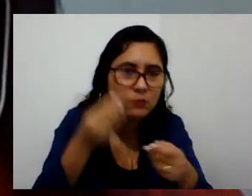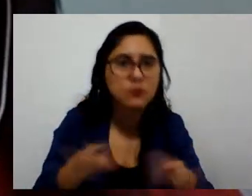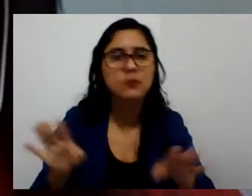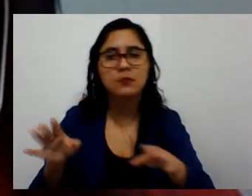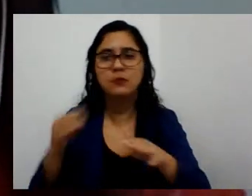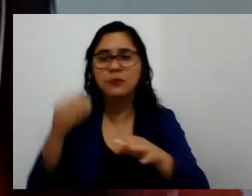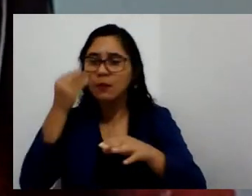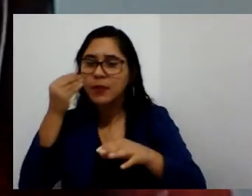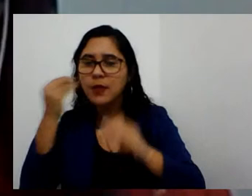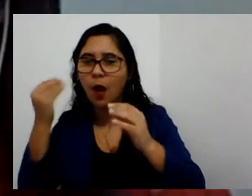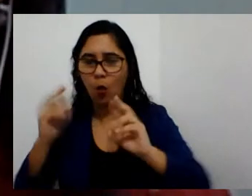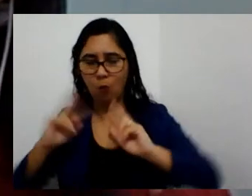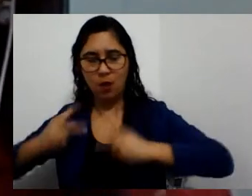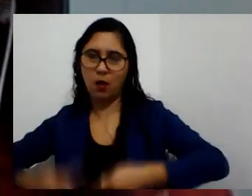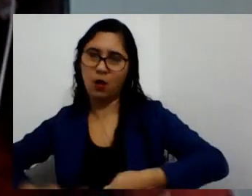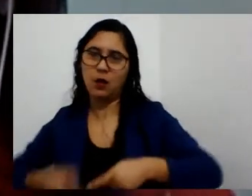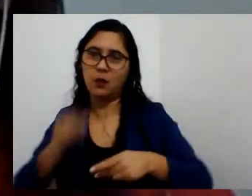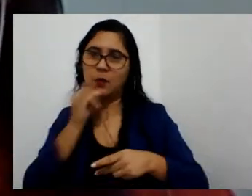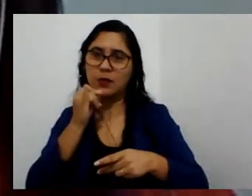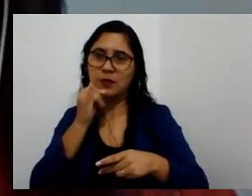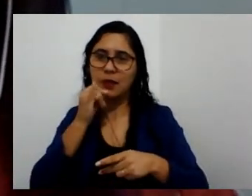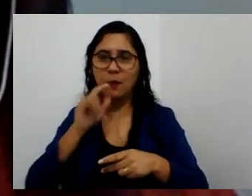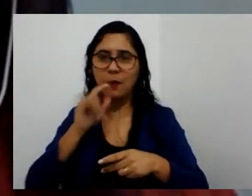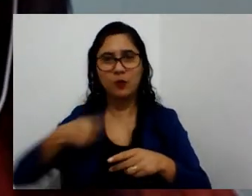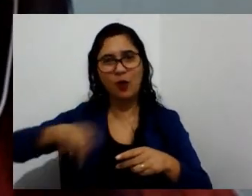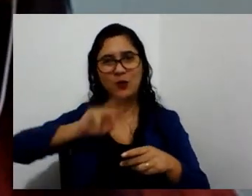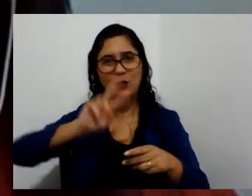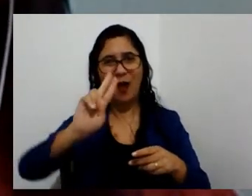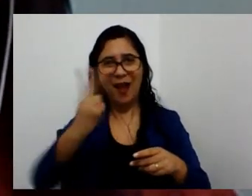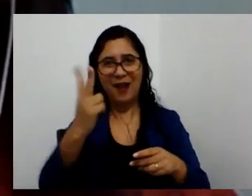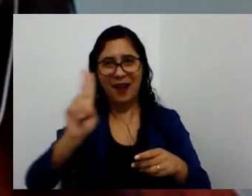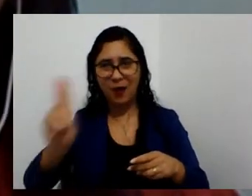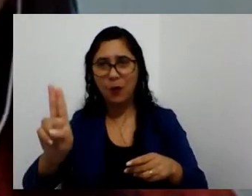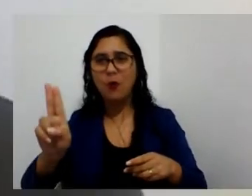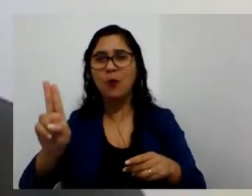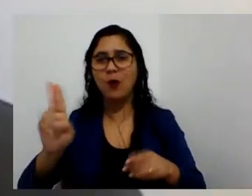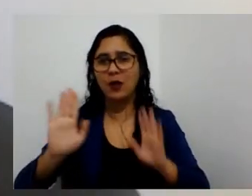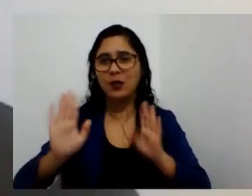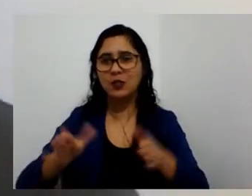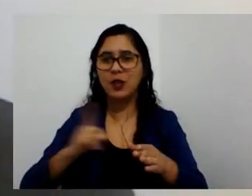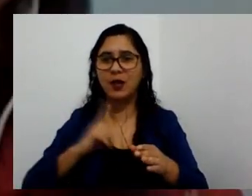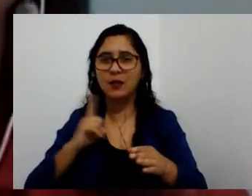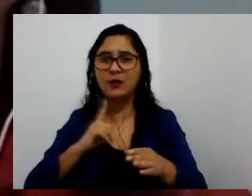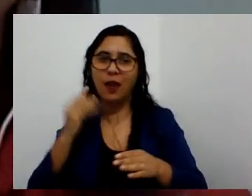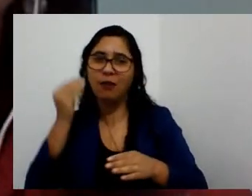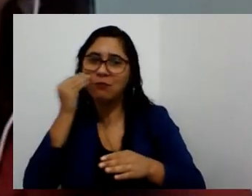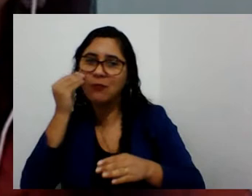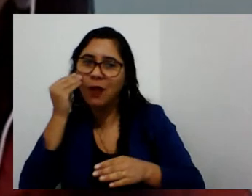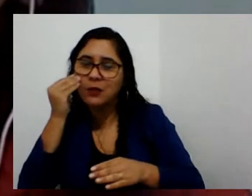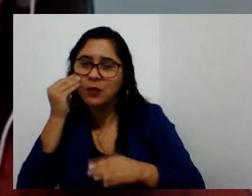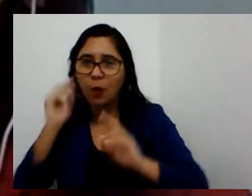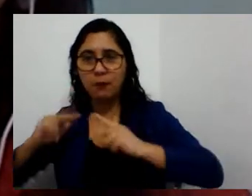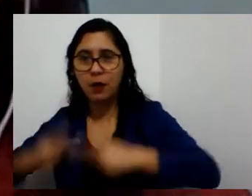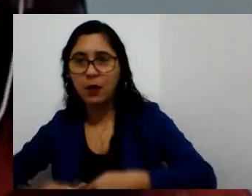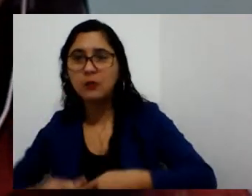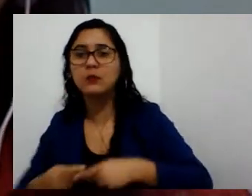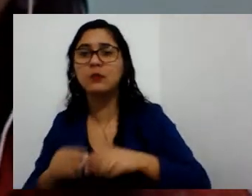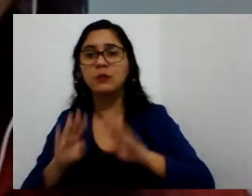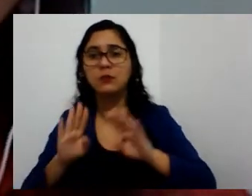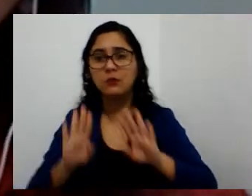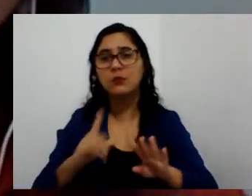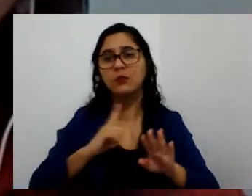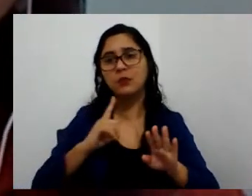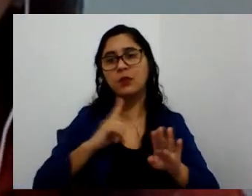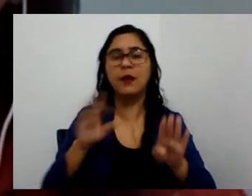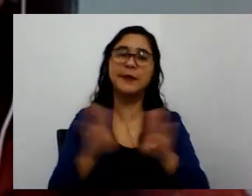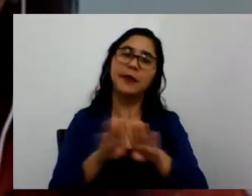em humanos, né? Por exemplo, dentro do nosso HU a gente já tem ensaios, tá? Mas vai também, como